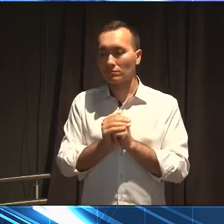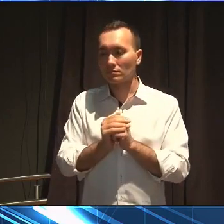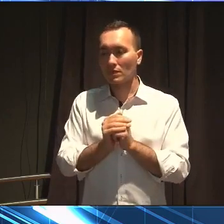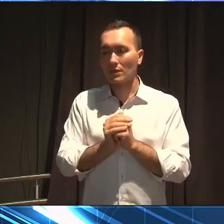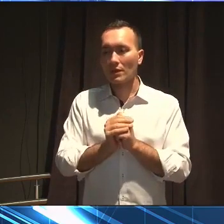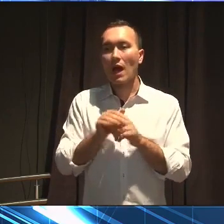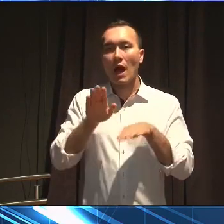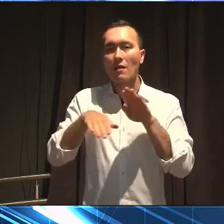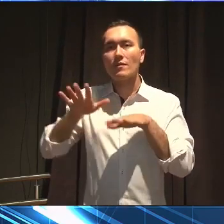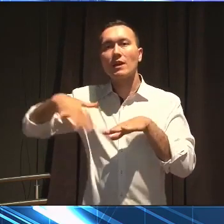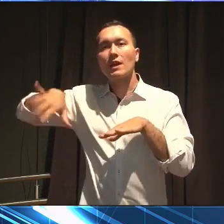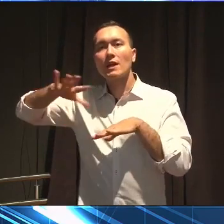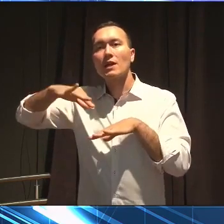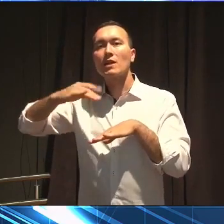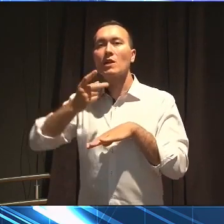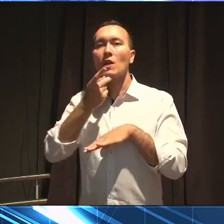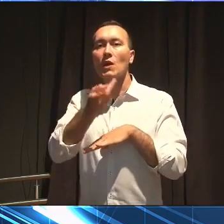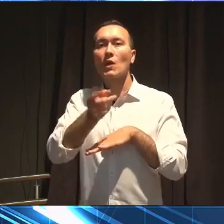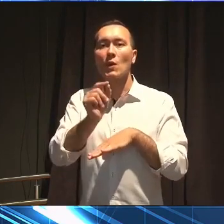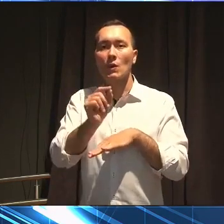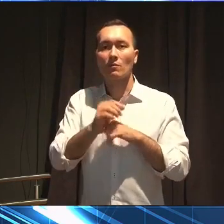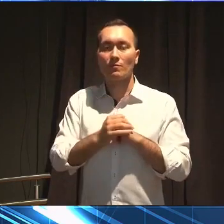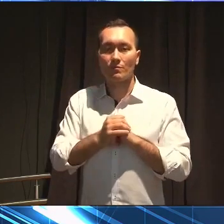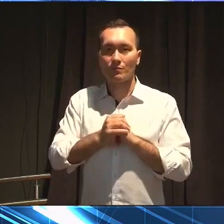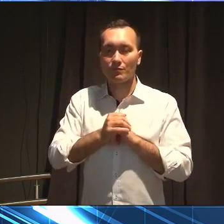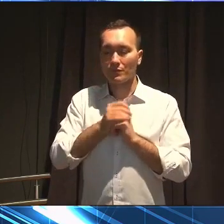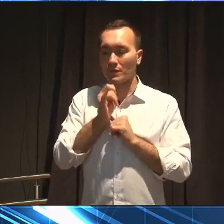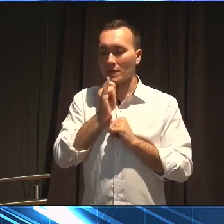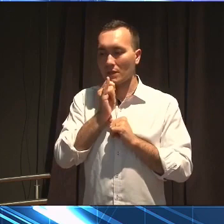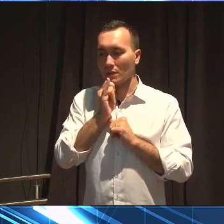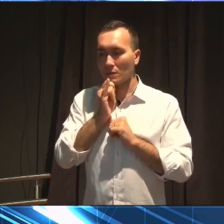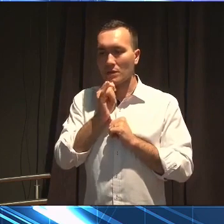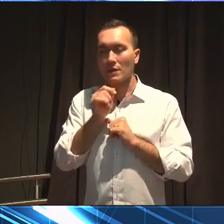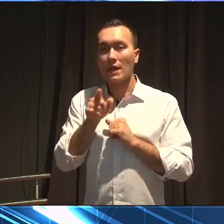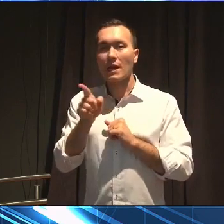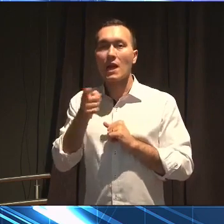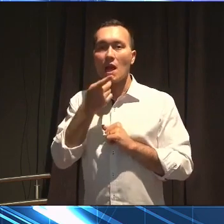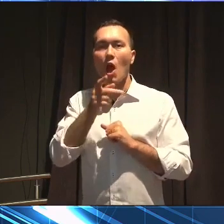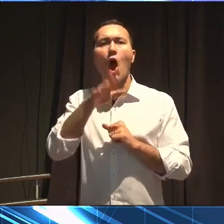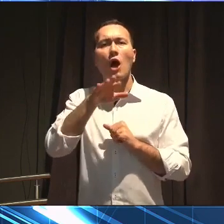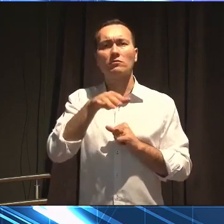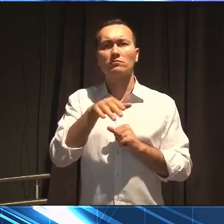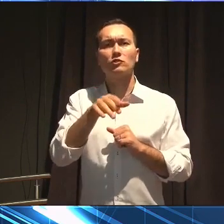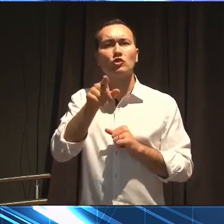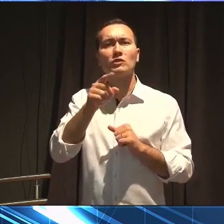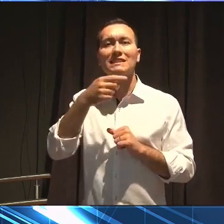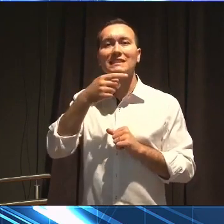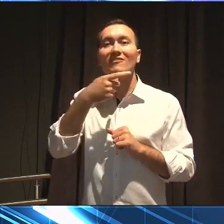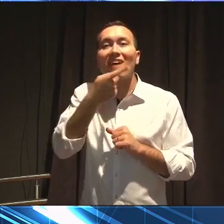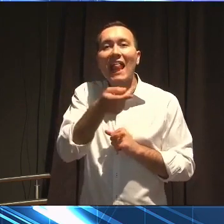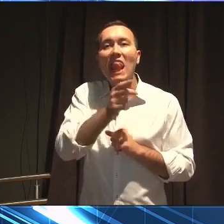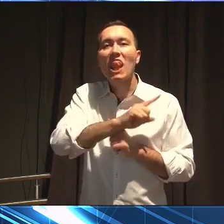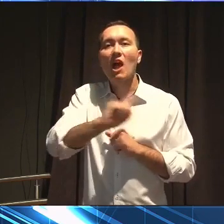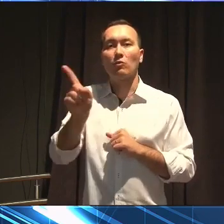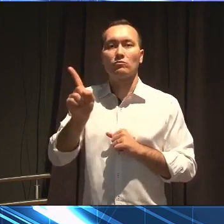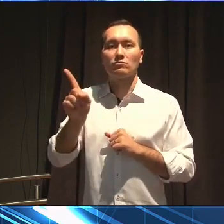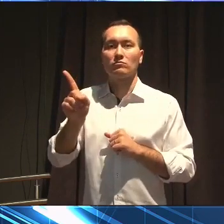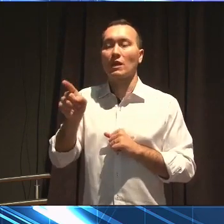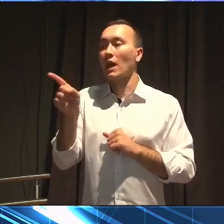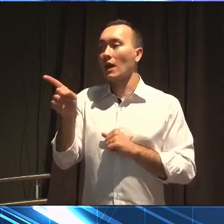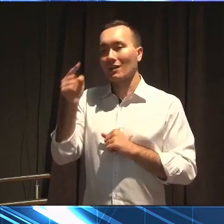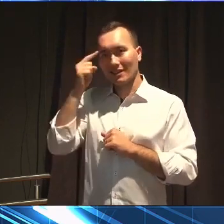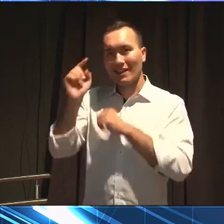que é proibido dizer não durante o processo criativo. É proibido dizer não para o nosso